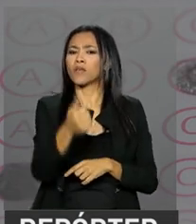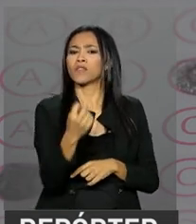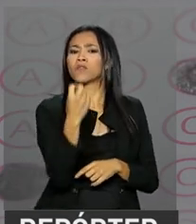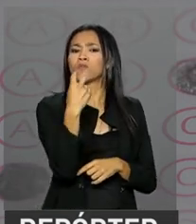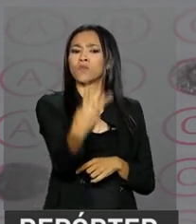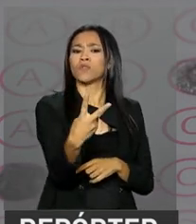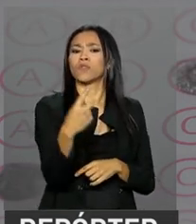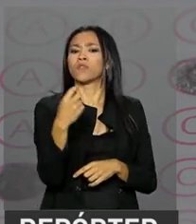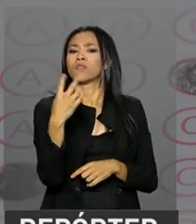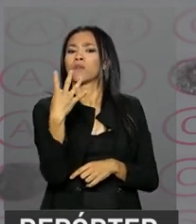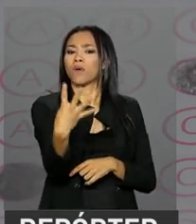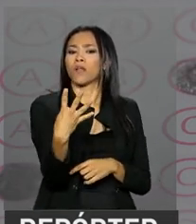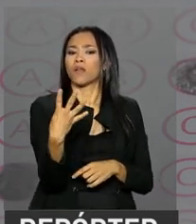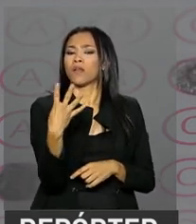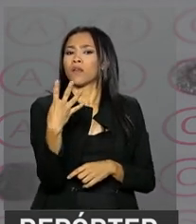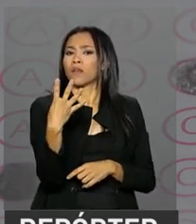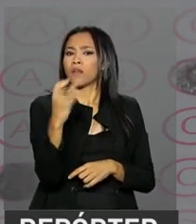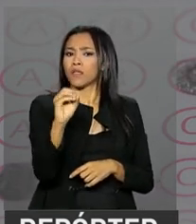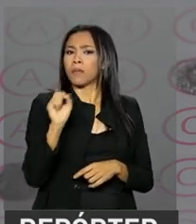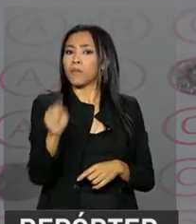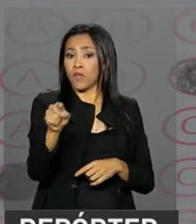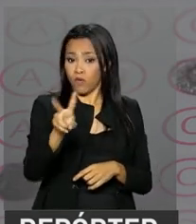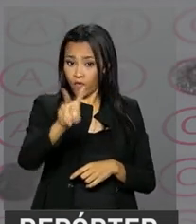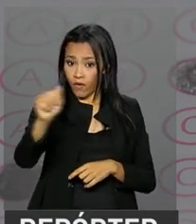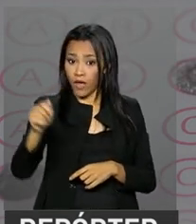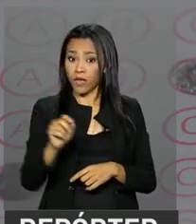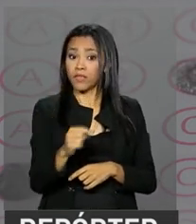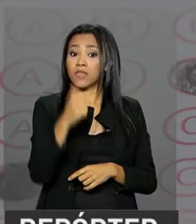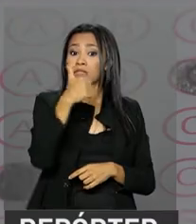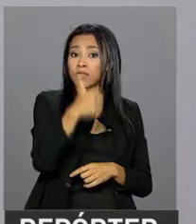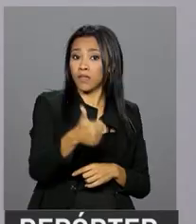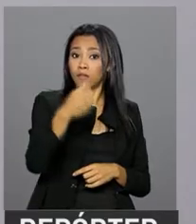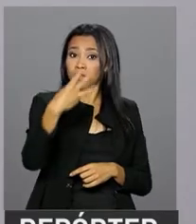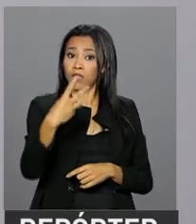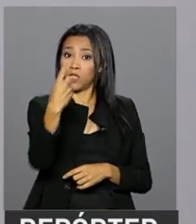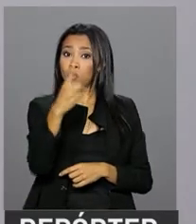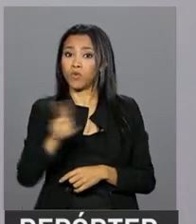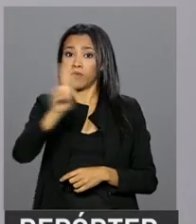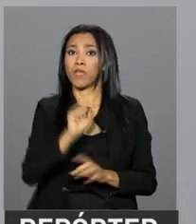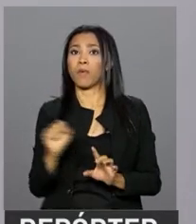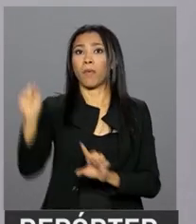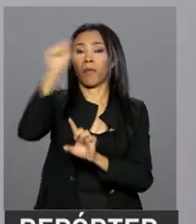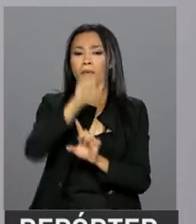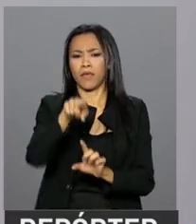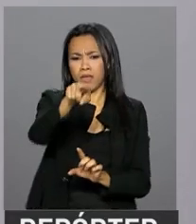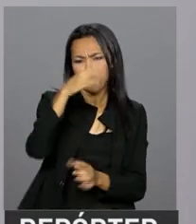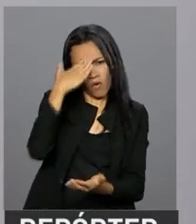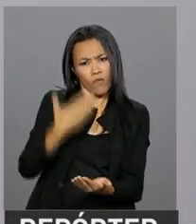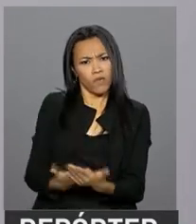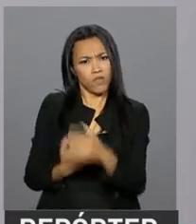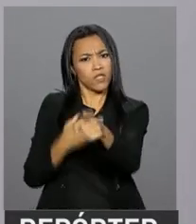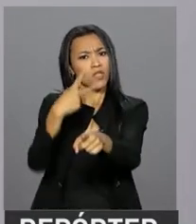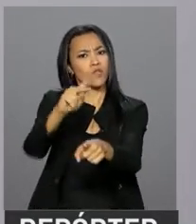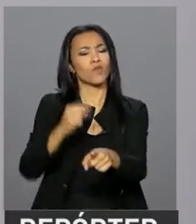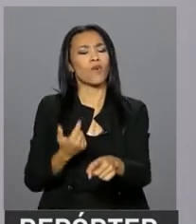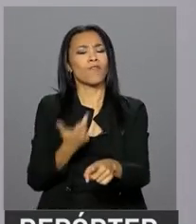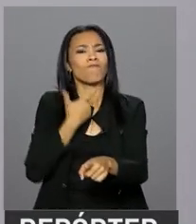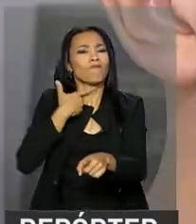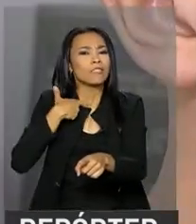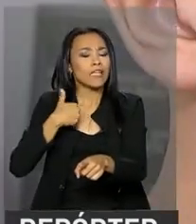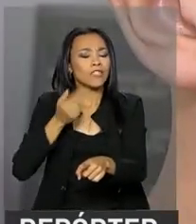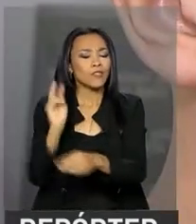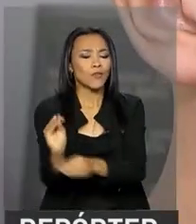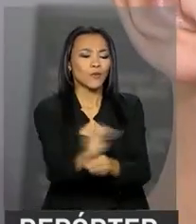240 mil vagas em 131 instituições de ensino. E o Lucas está confiante de que a sua vocação de cuidar